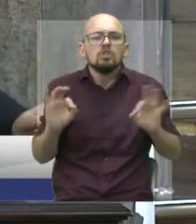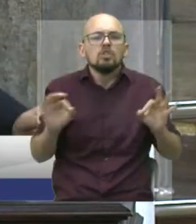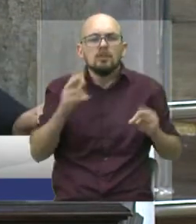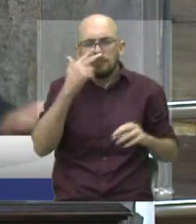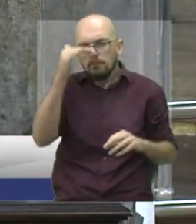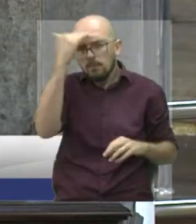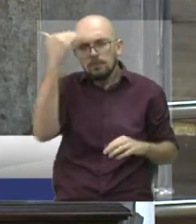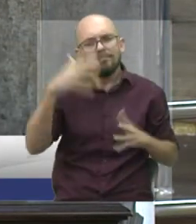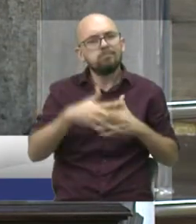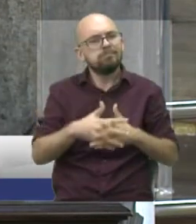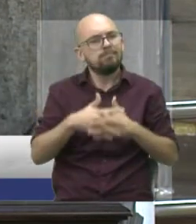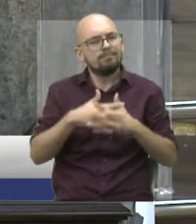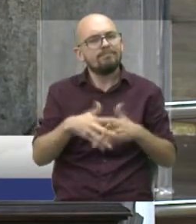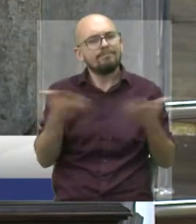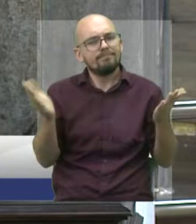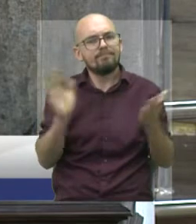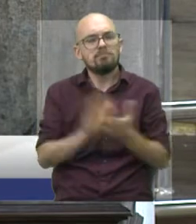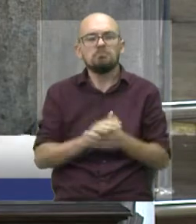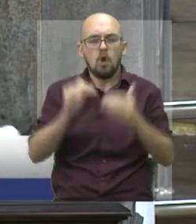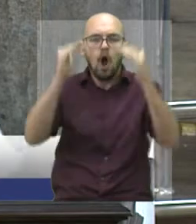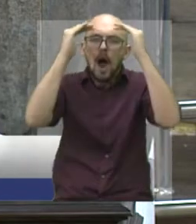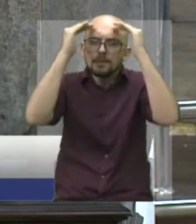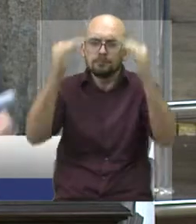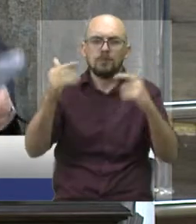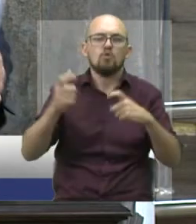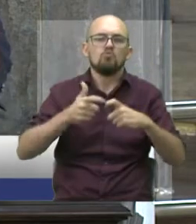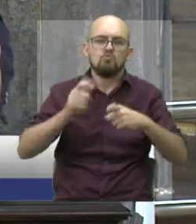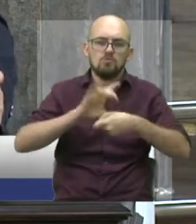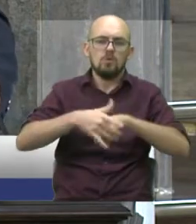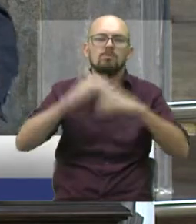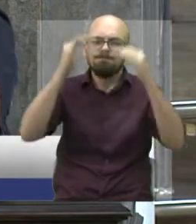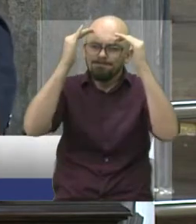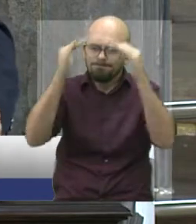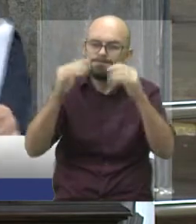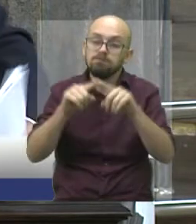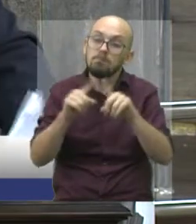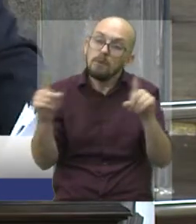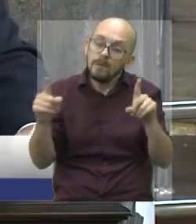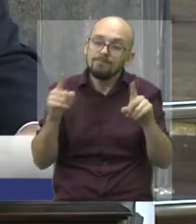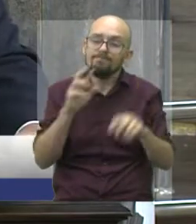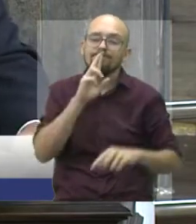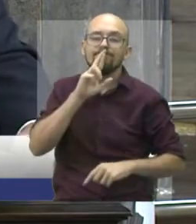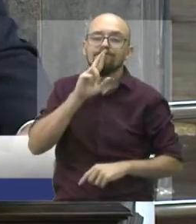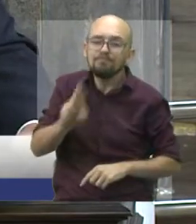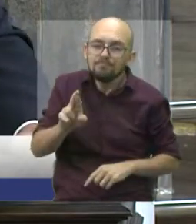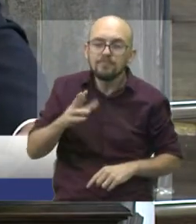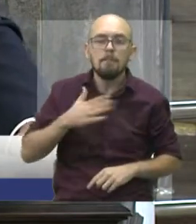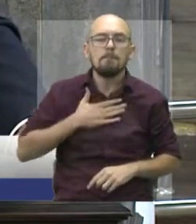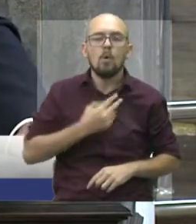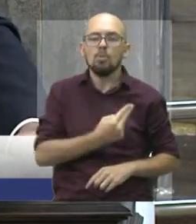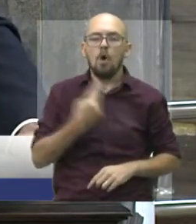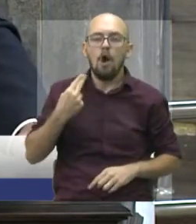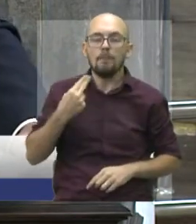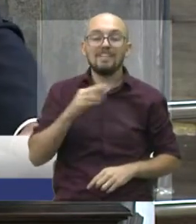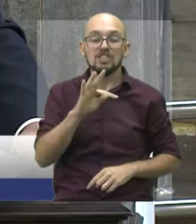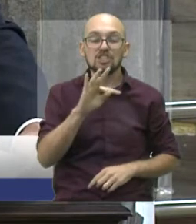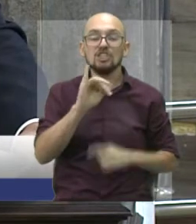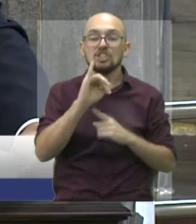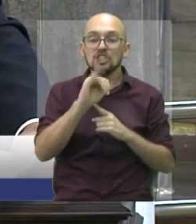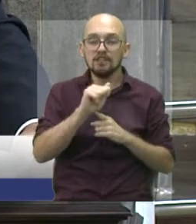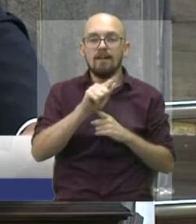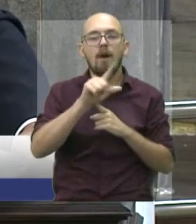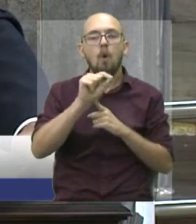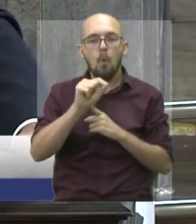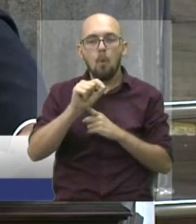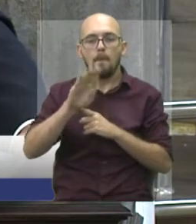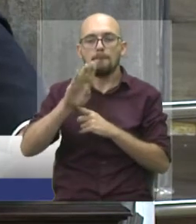brava. Então, respeito muito o senhor, doutor Segura, mas está aí dado a resposta, meu sobrenome é Tiago, meu nome é